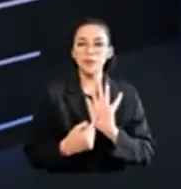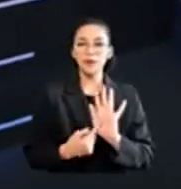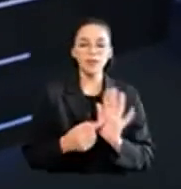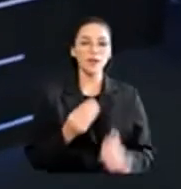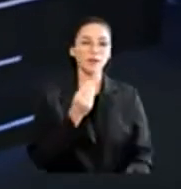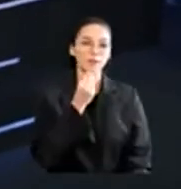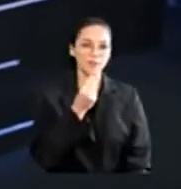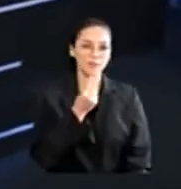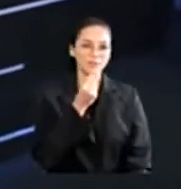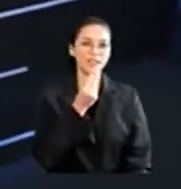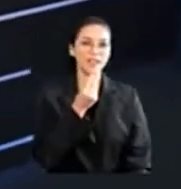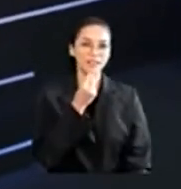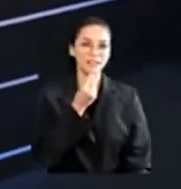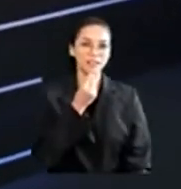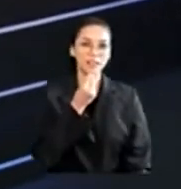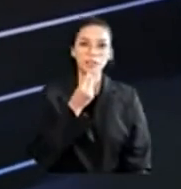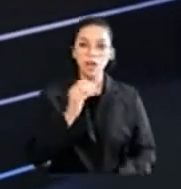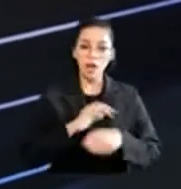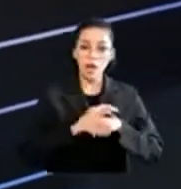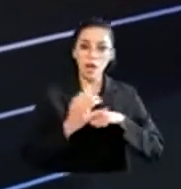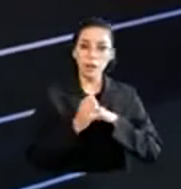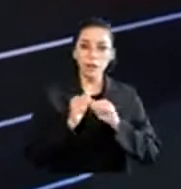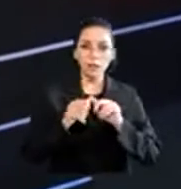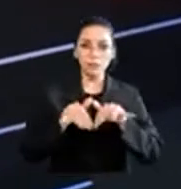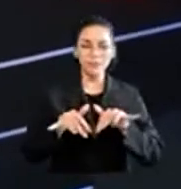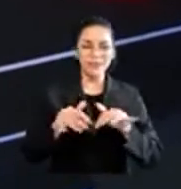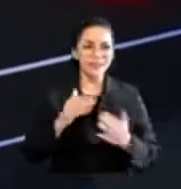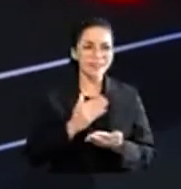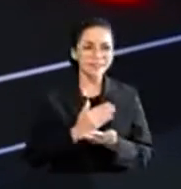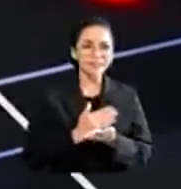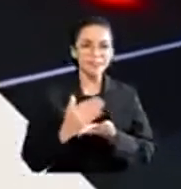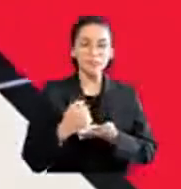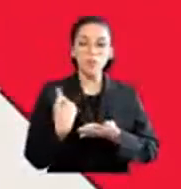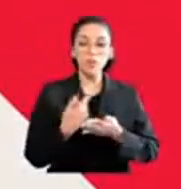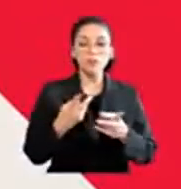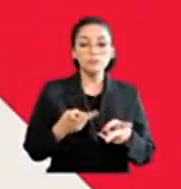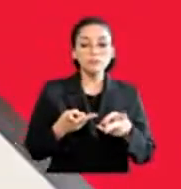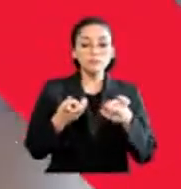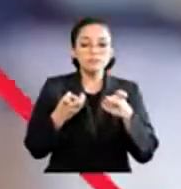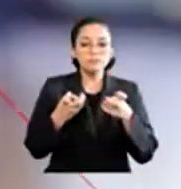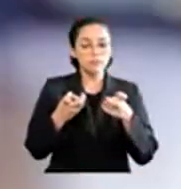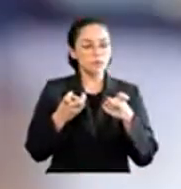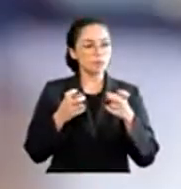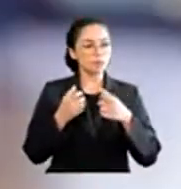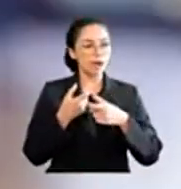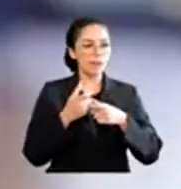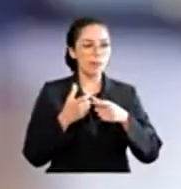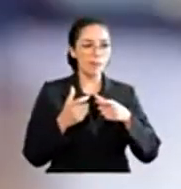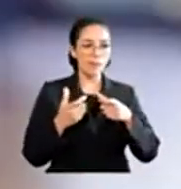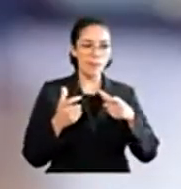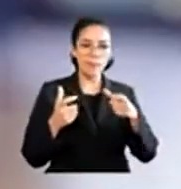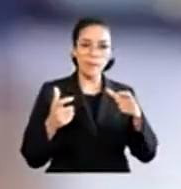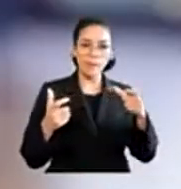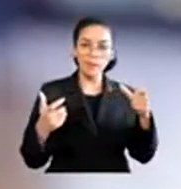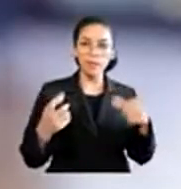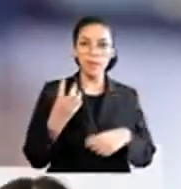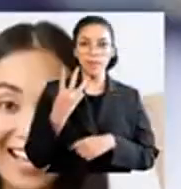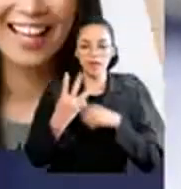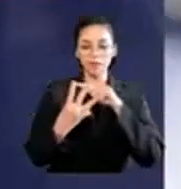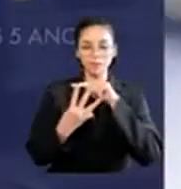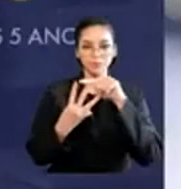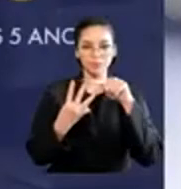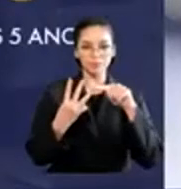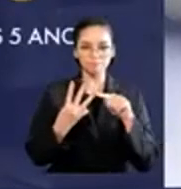da pandemia, nós pudemos notar um crescimento muito impressionante de três setores. Tivemos um aumento